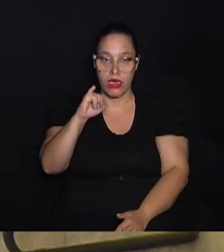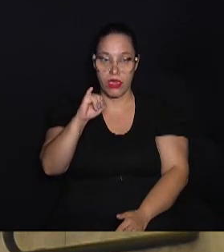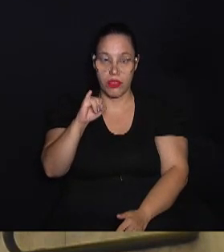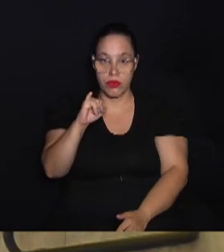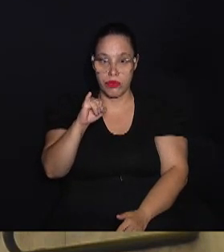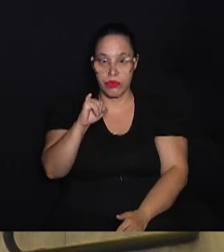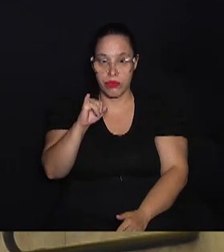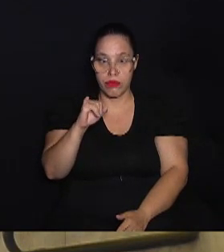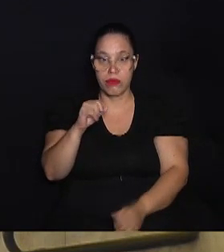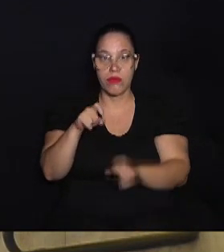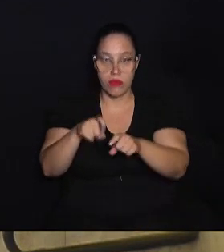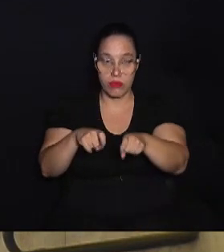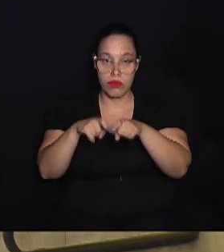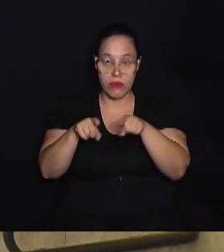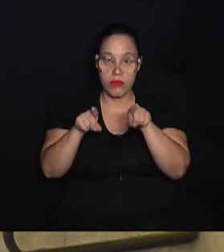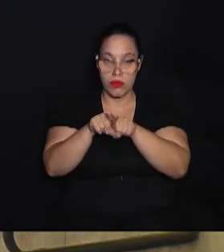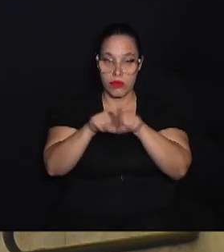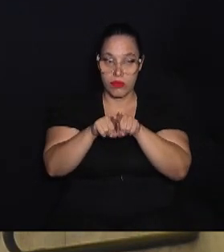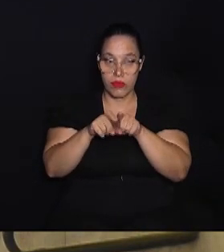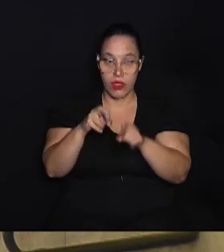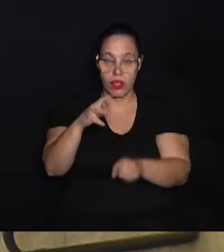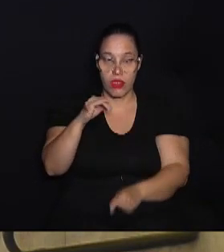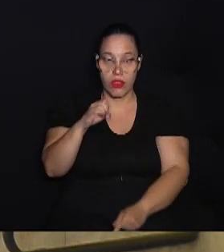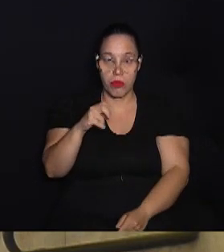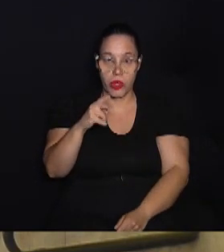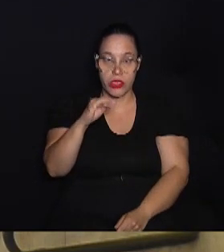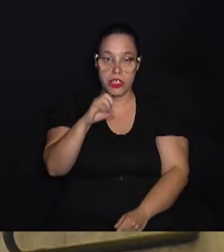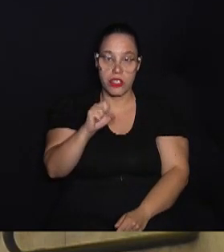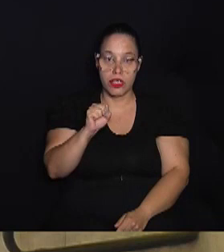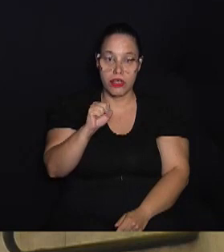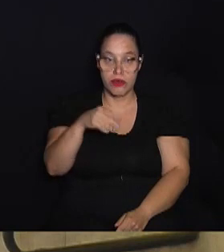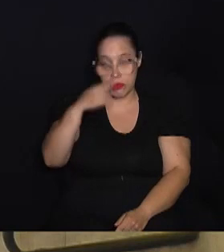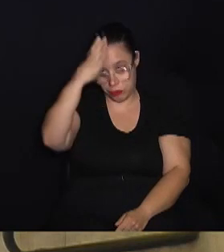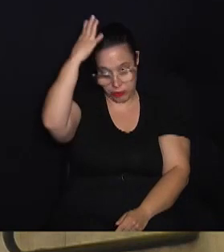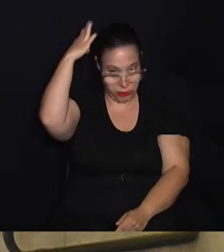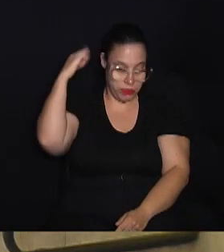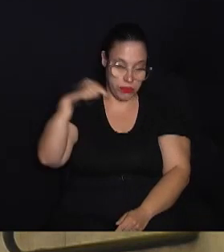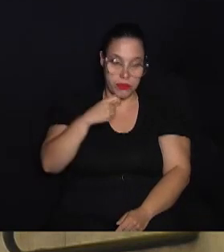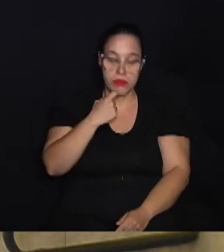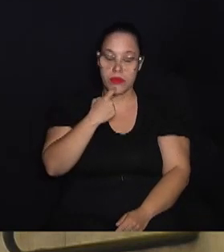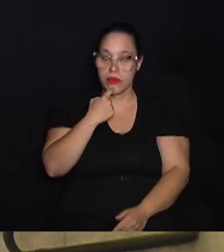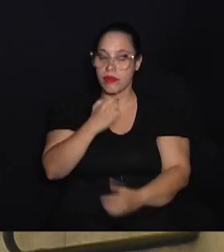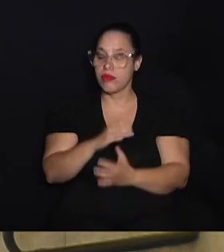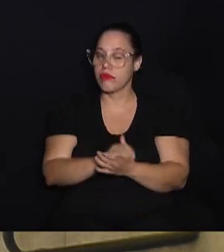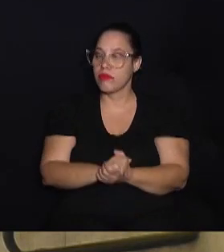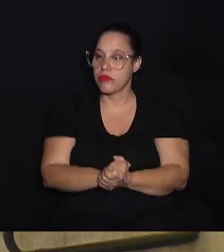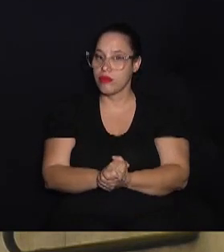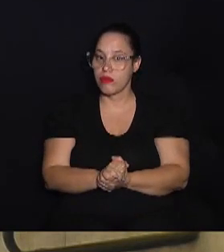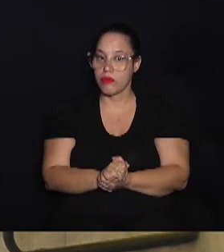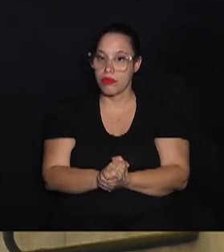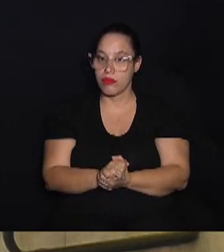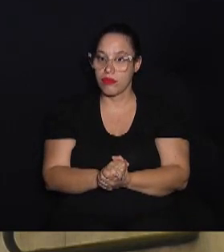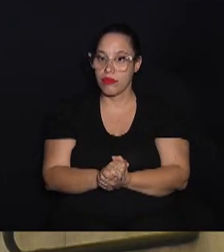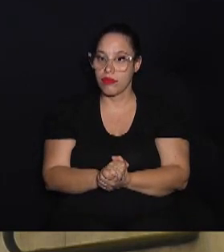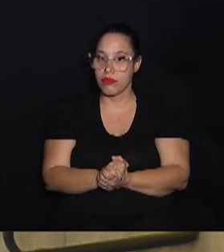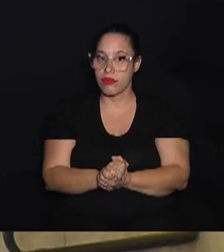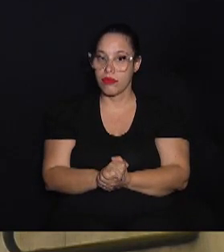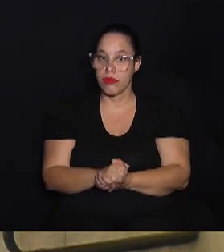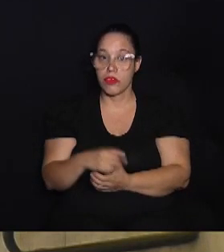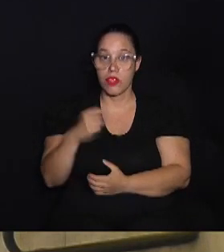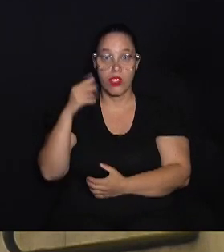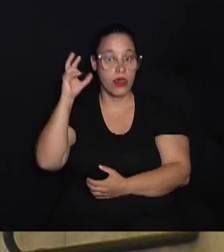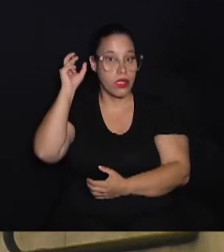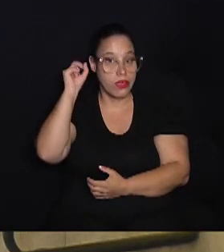à Agricultura, e a gente também está aqui com o Tenente Borges, do Corpo de Bombeiros aqui de Campinas. E eu